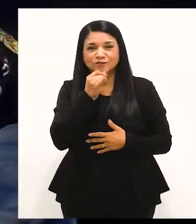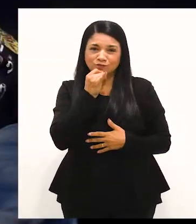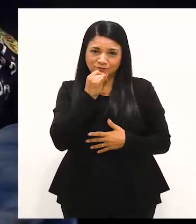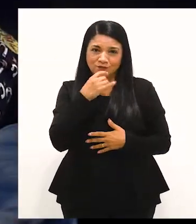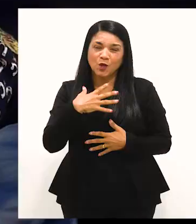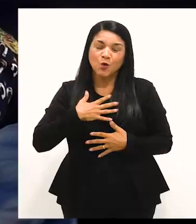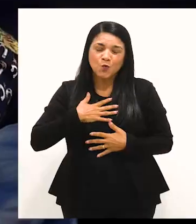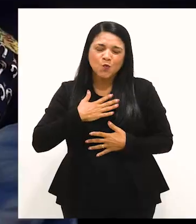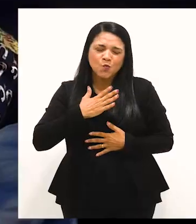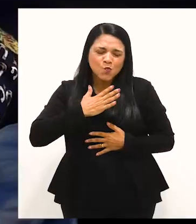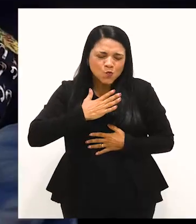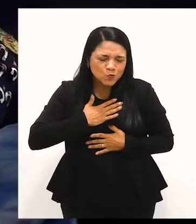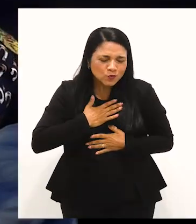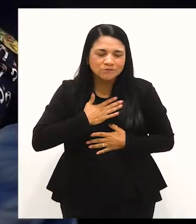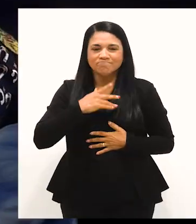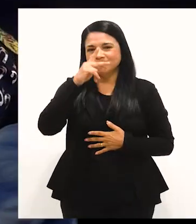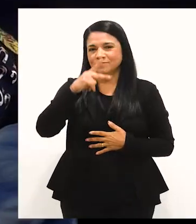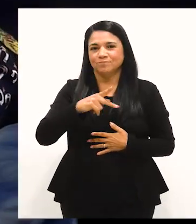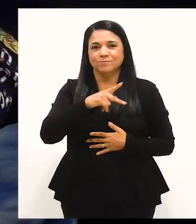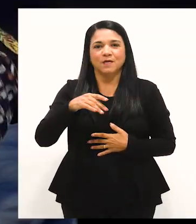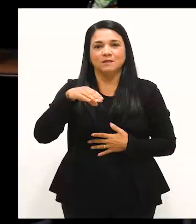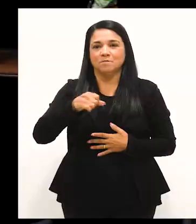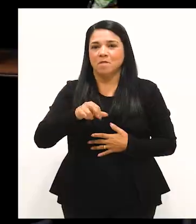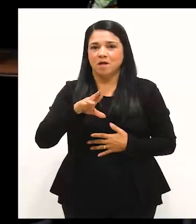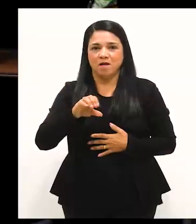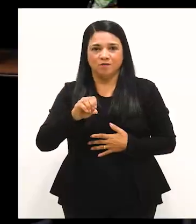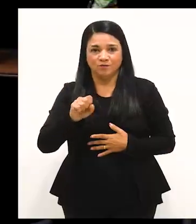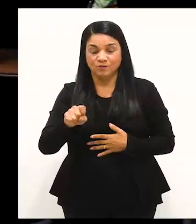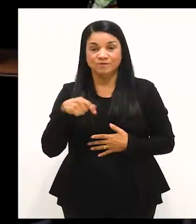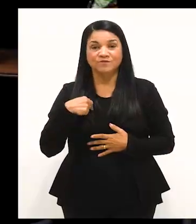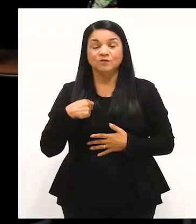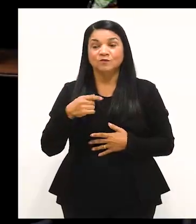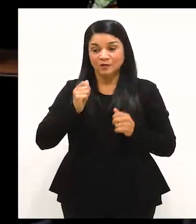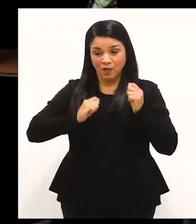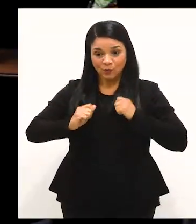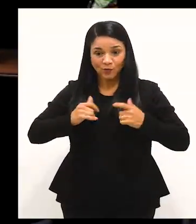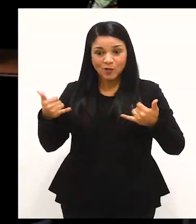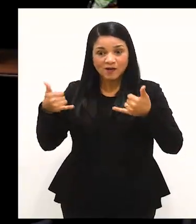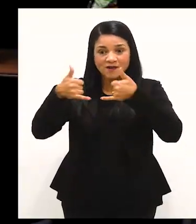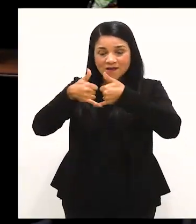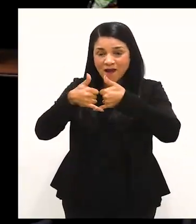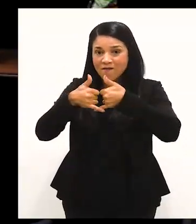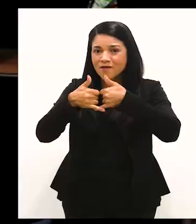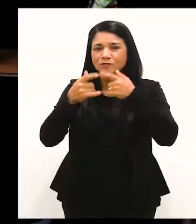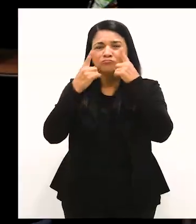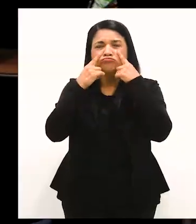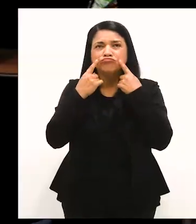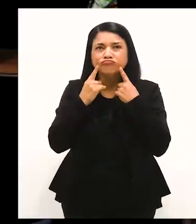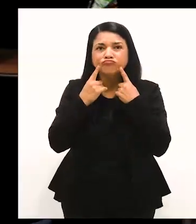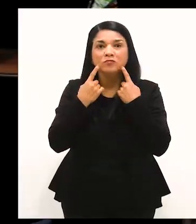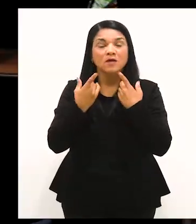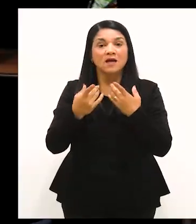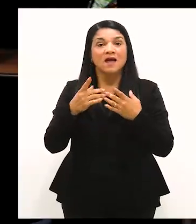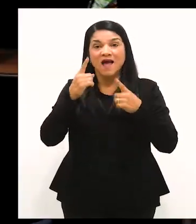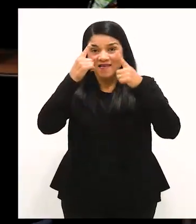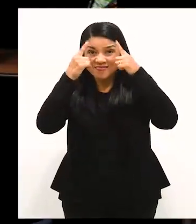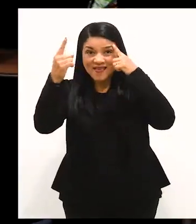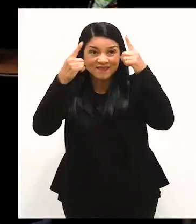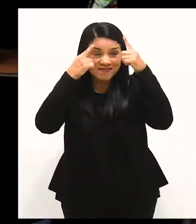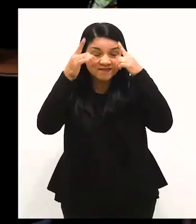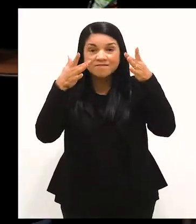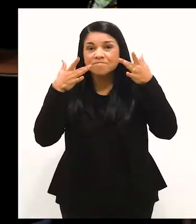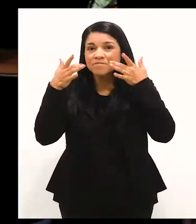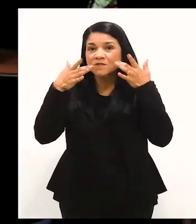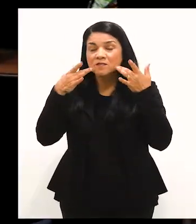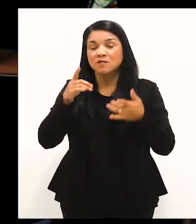falo com muita tristeza porque eu gostava muito dele. Todos. Os atores ligavam para mim, choravam, mas num momento desse que nós estamos em ascensão, porque as ideias dele